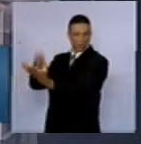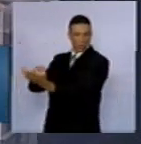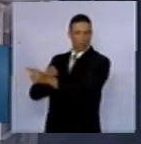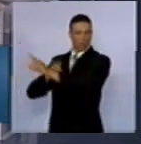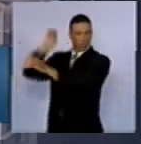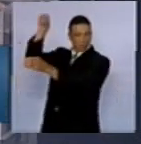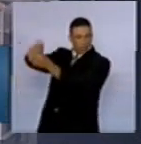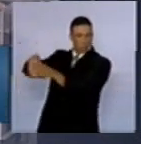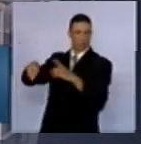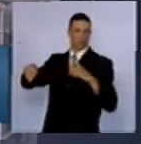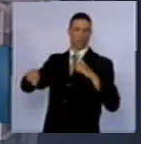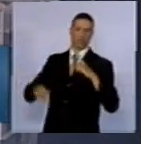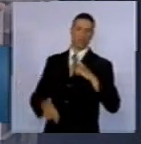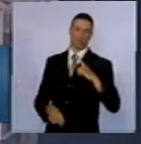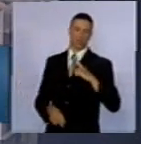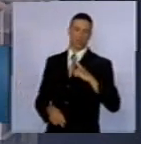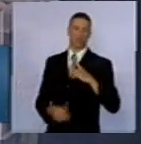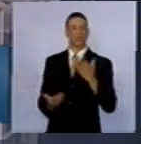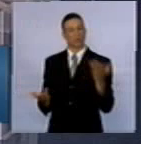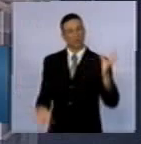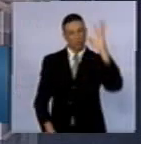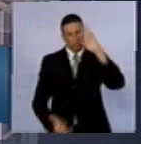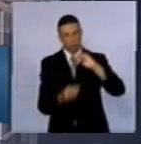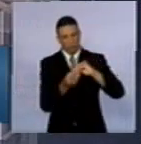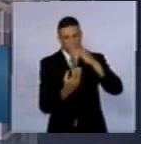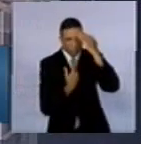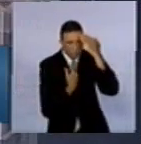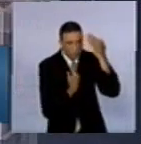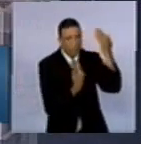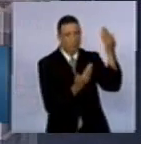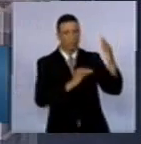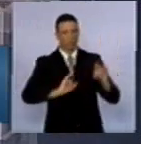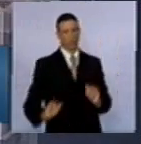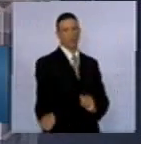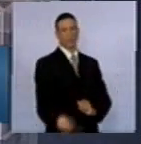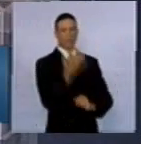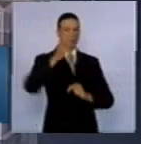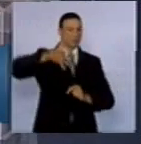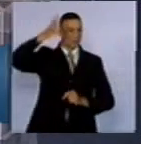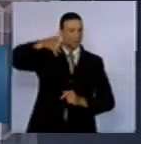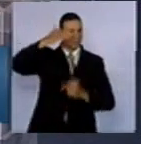Bom, gostaria, por fim, agradecer a oportunidade e, mais uma vez, ficamos à disposição.